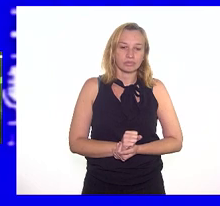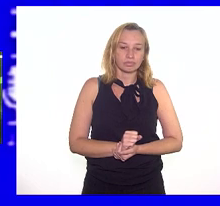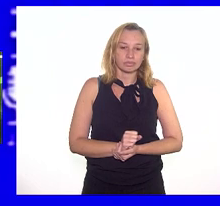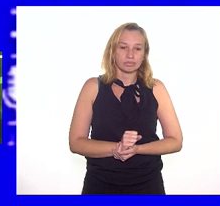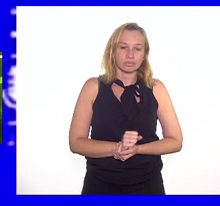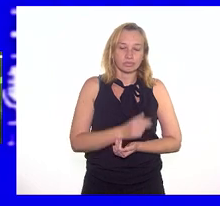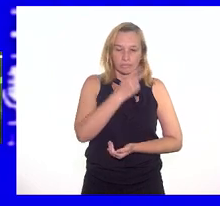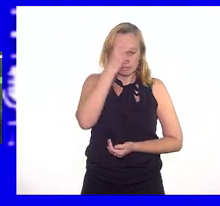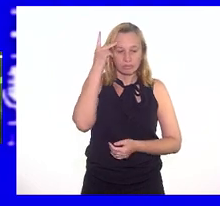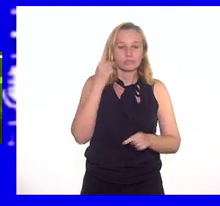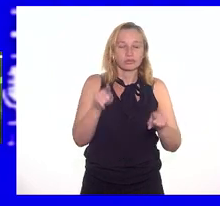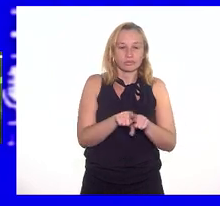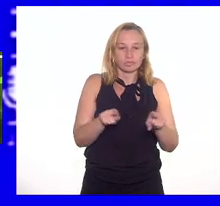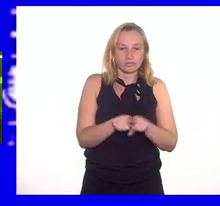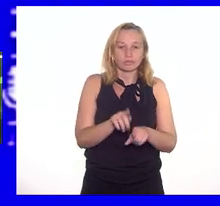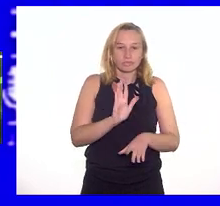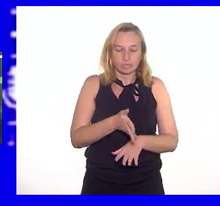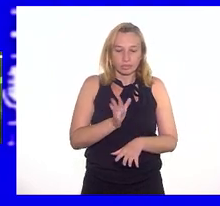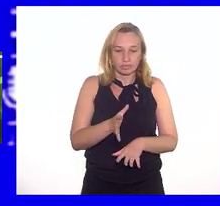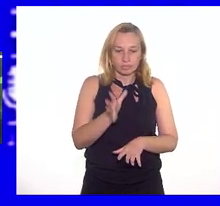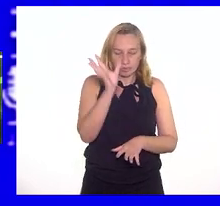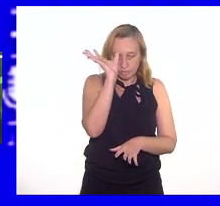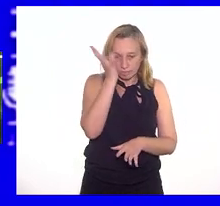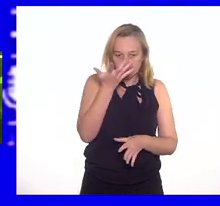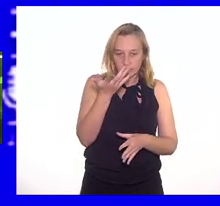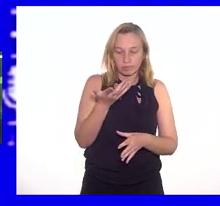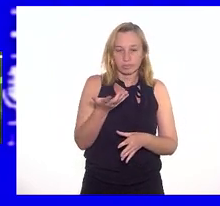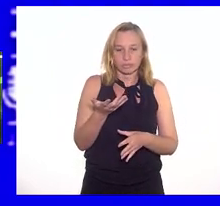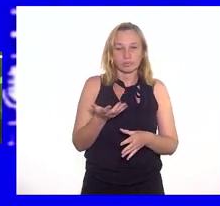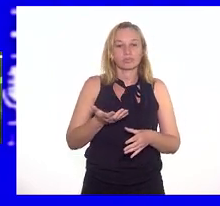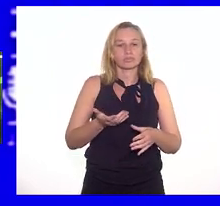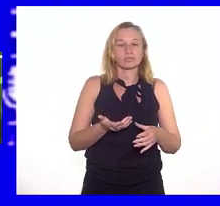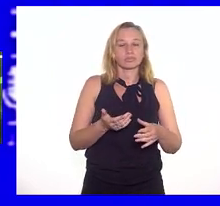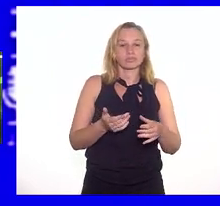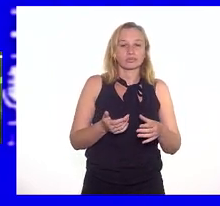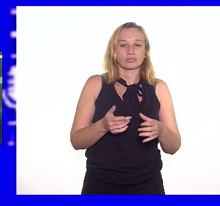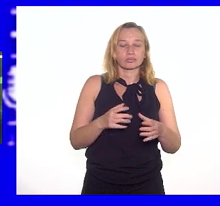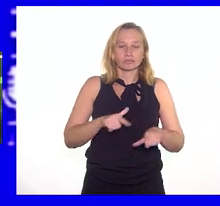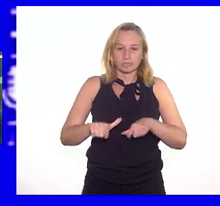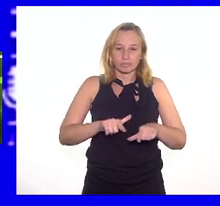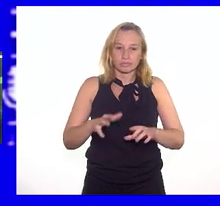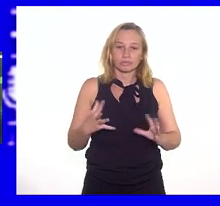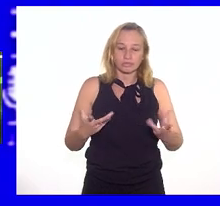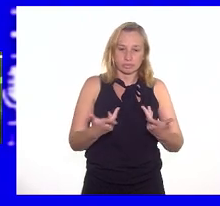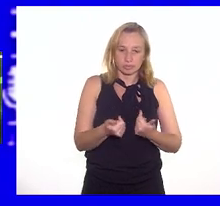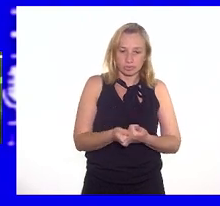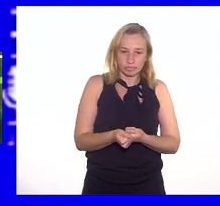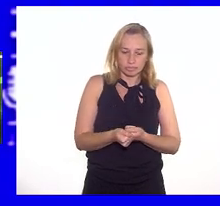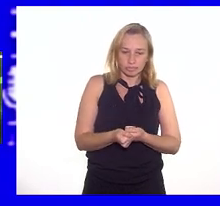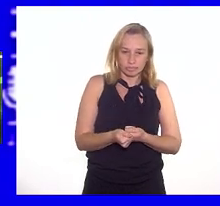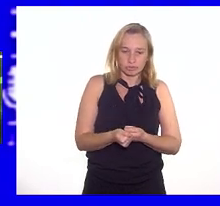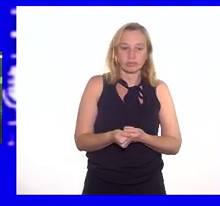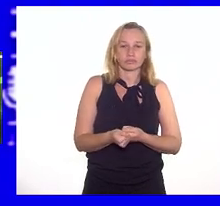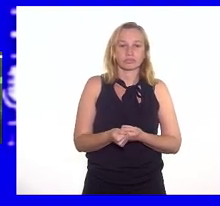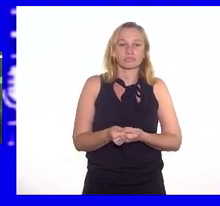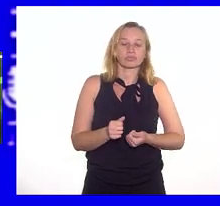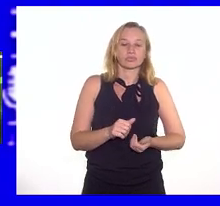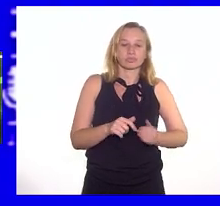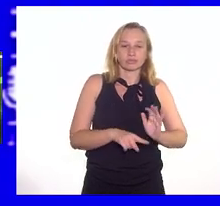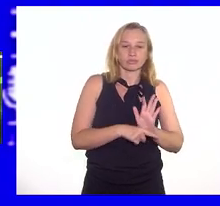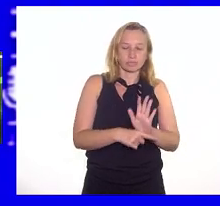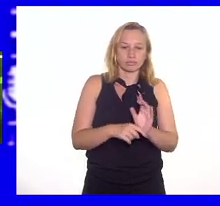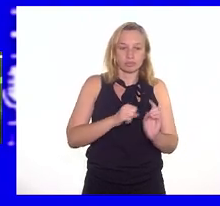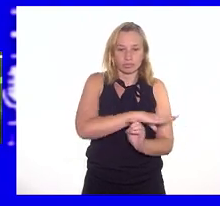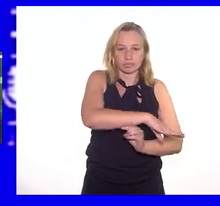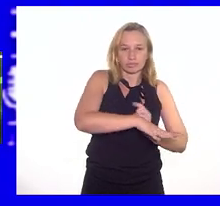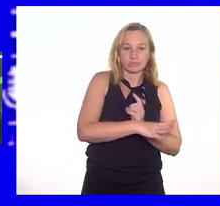uma pessoa também que tem já realizado um trabalho maravilhoso na Secretaria de Assistência Social, e eu sei que ele vai